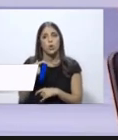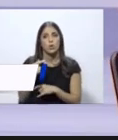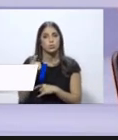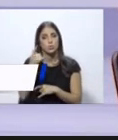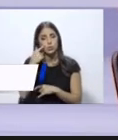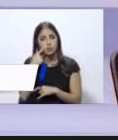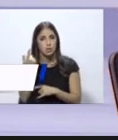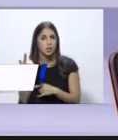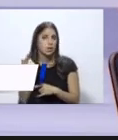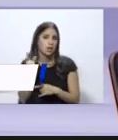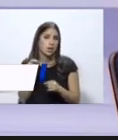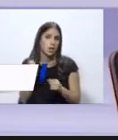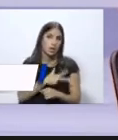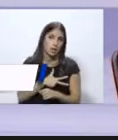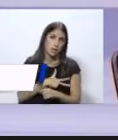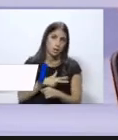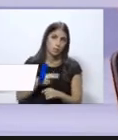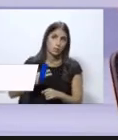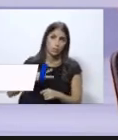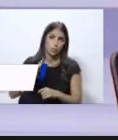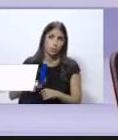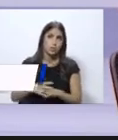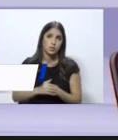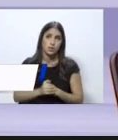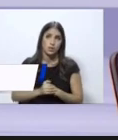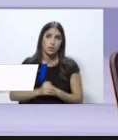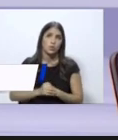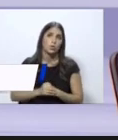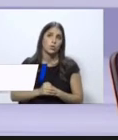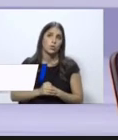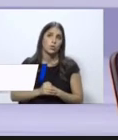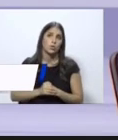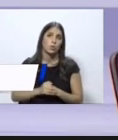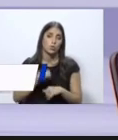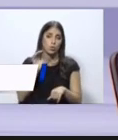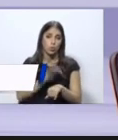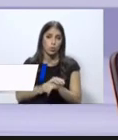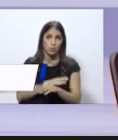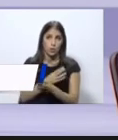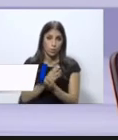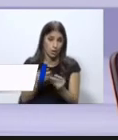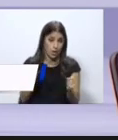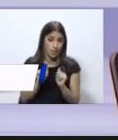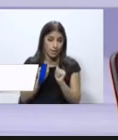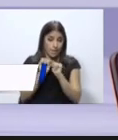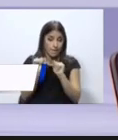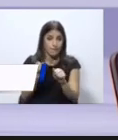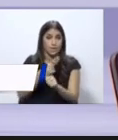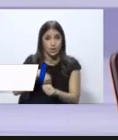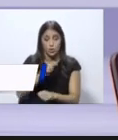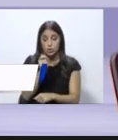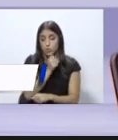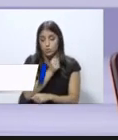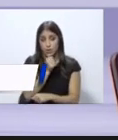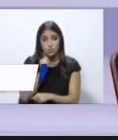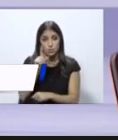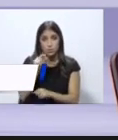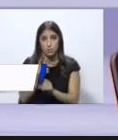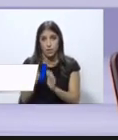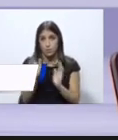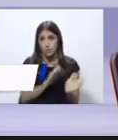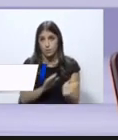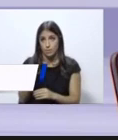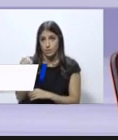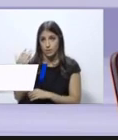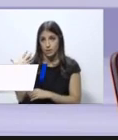Portuguesa, enfrentamos-los, sofremos inclusivamente com as qualidades deles na época passada. 21 golos e